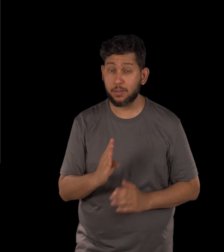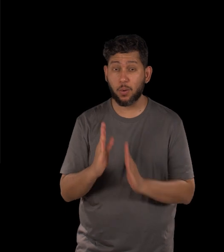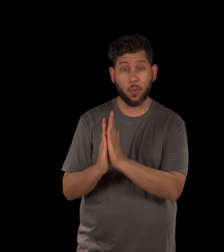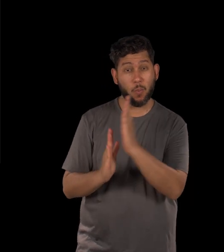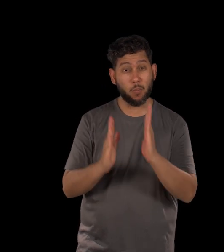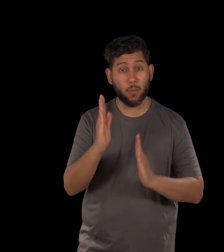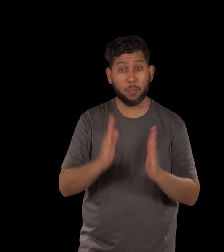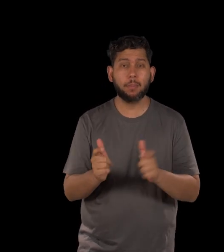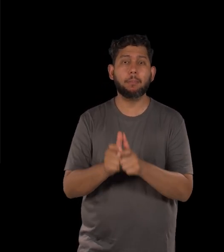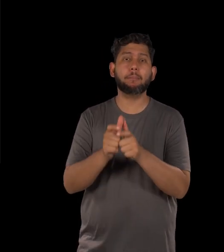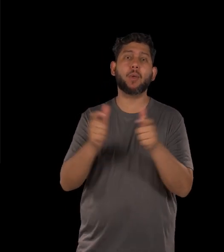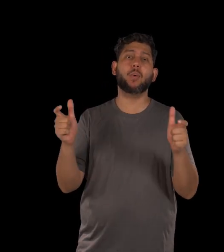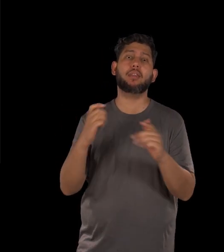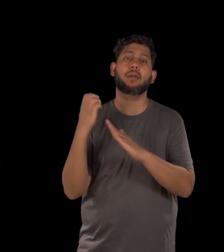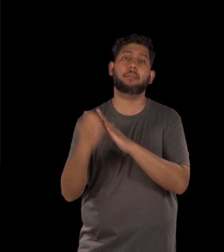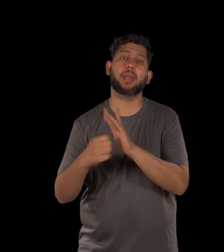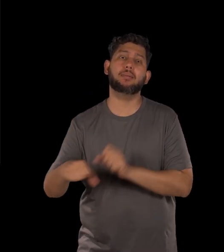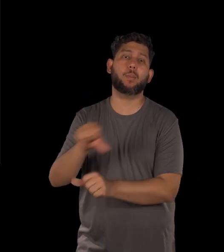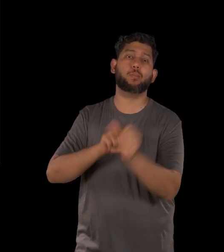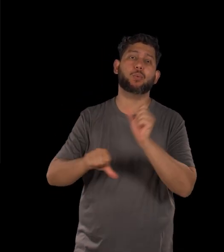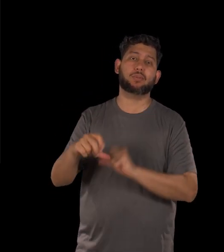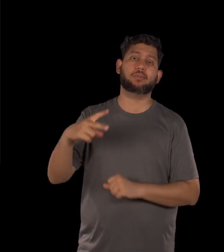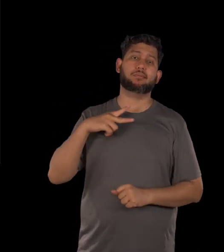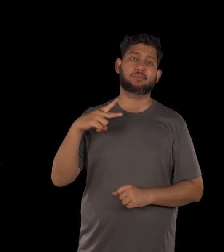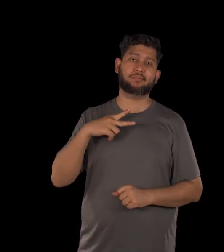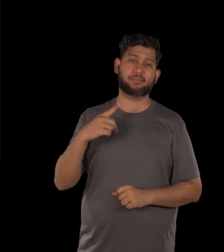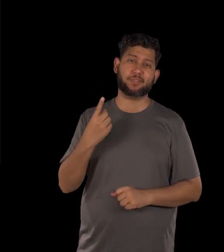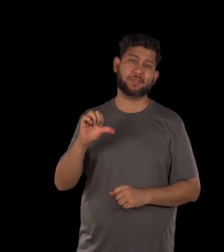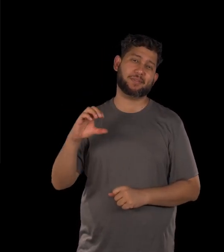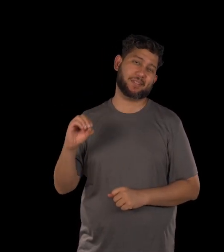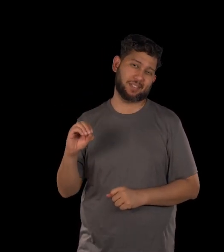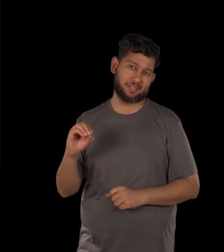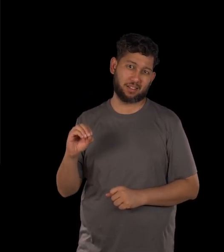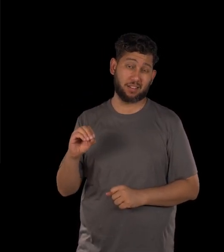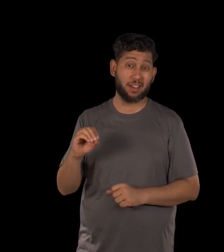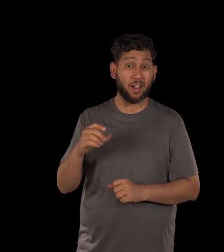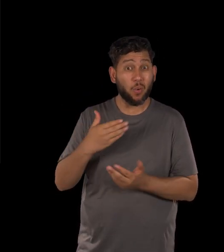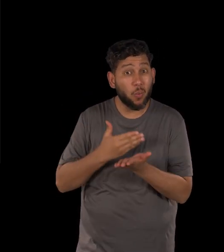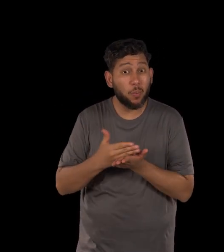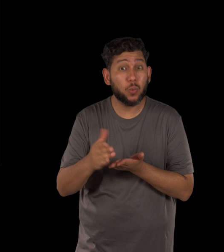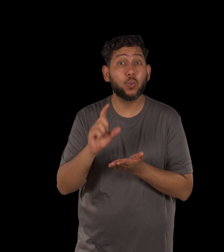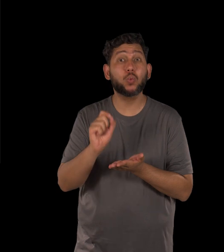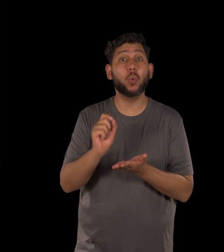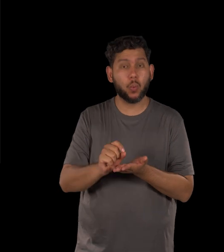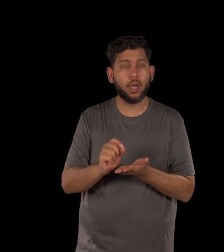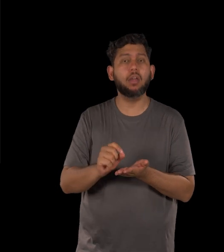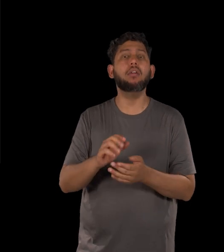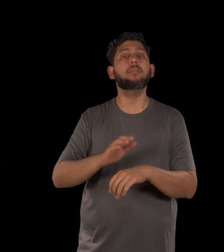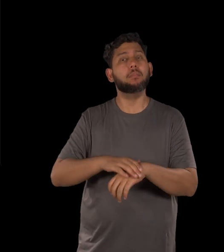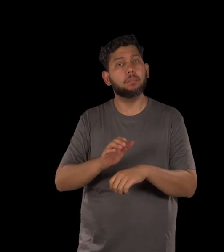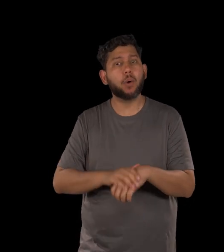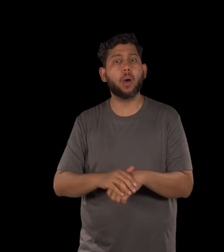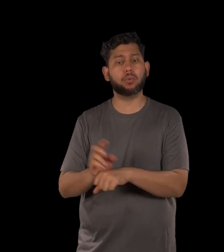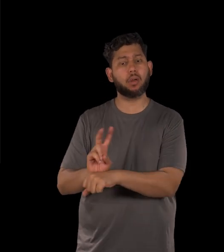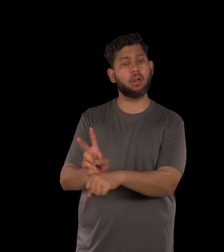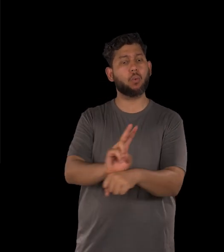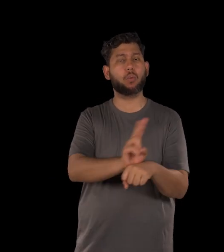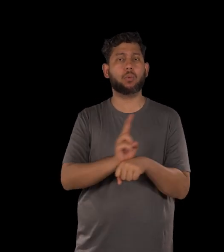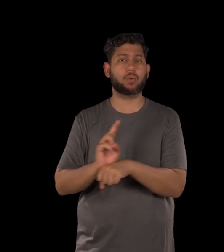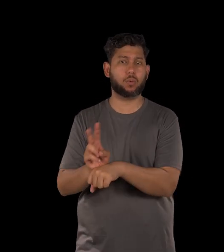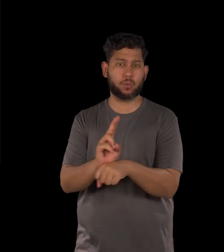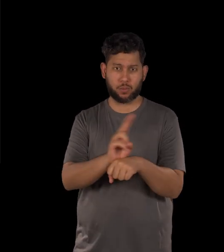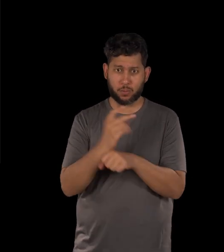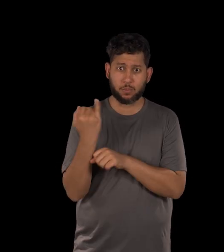nos anos 1990. No final daquela década, surgiram as agências reguladoras, 2 delas ligadas à